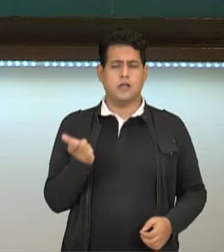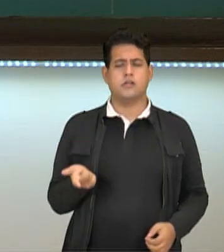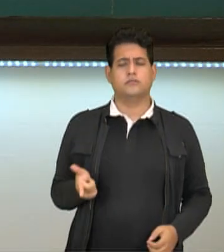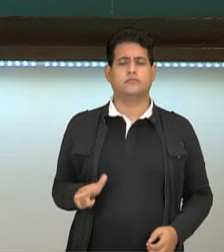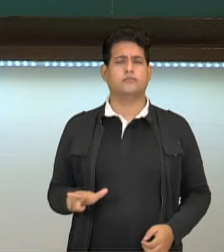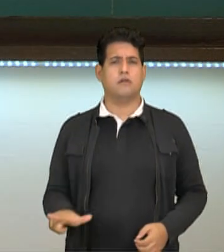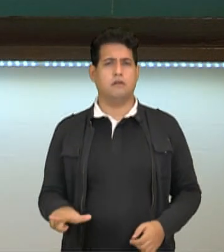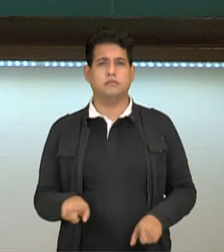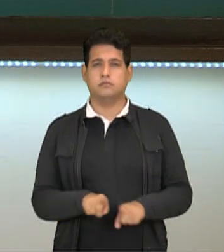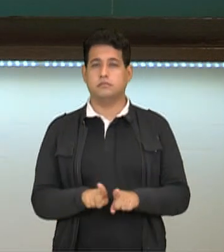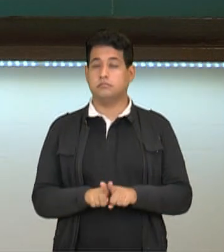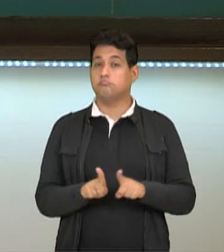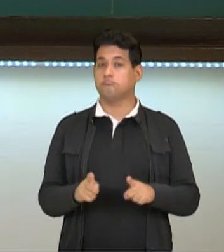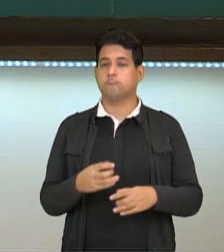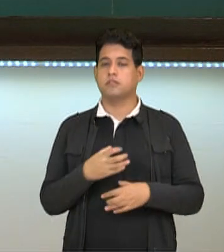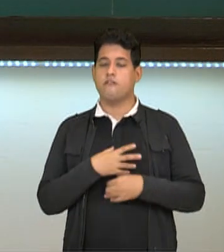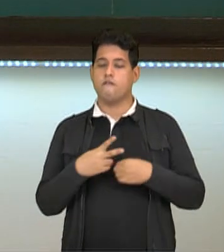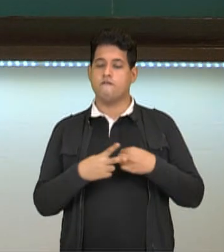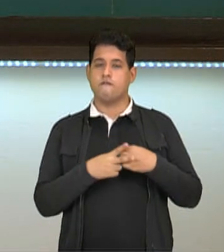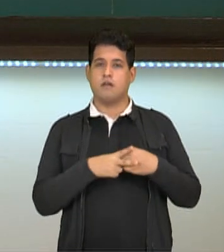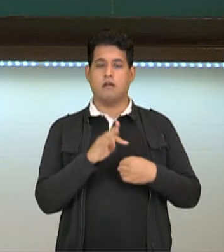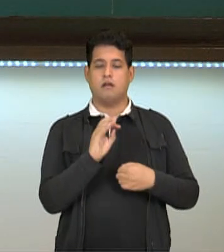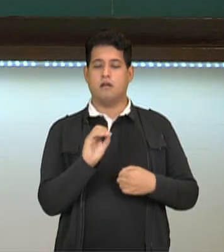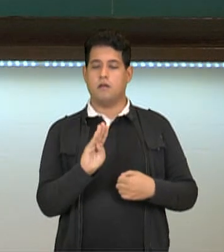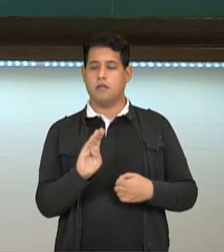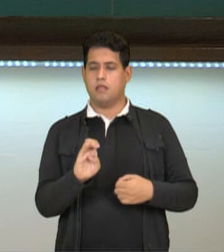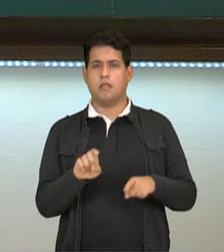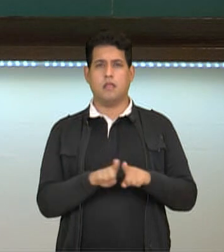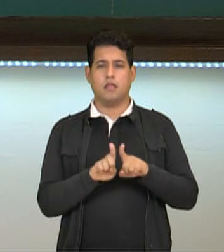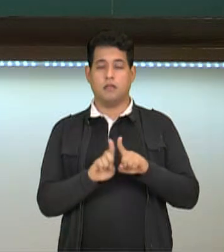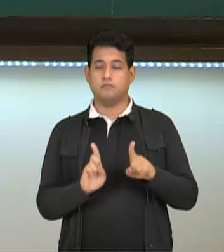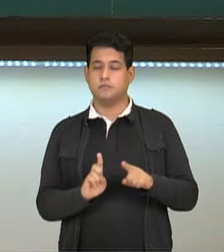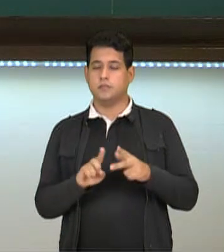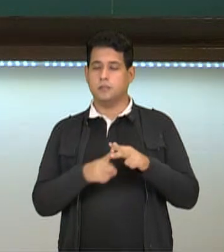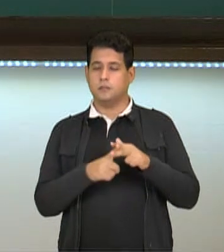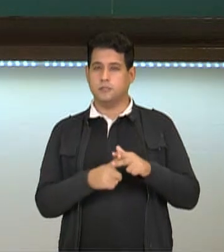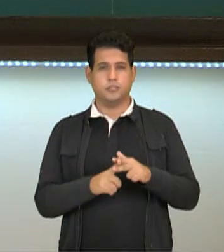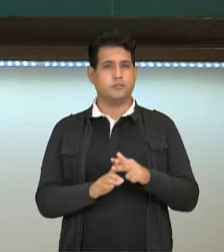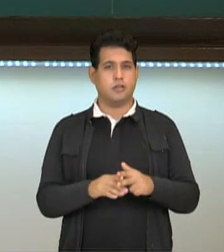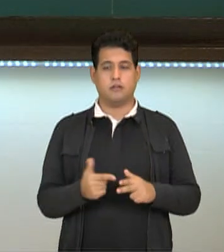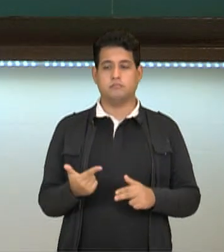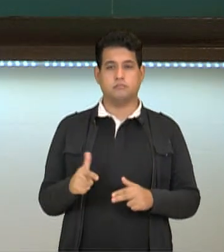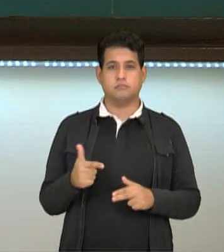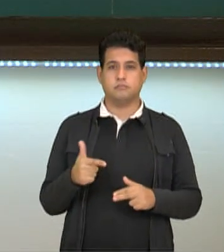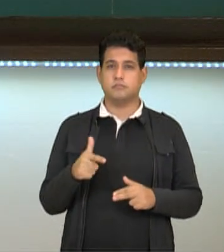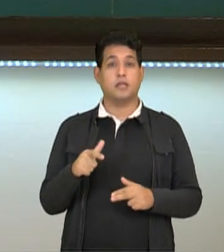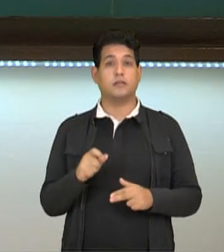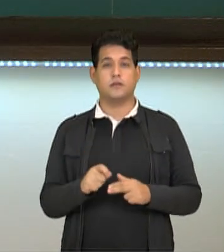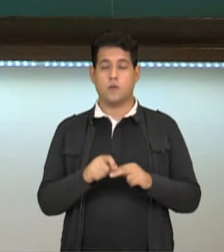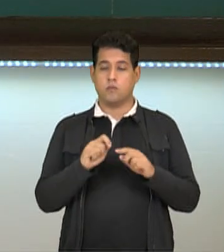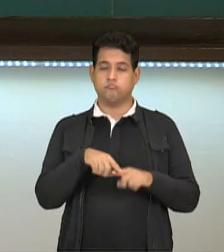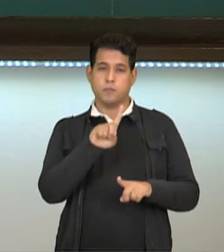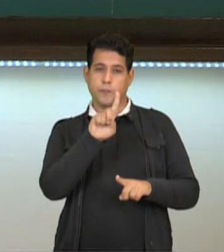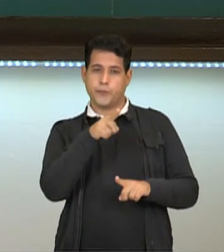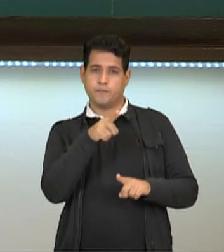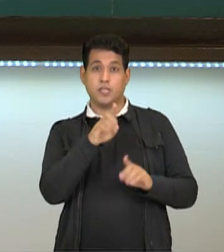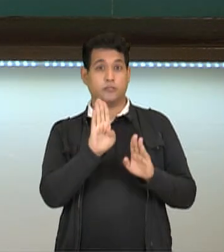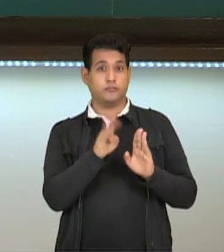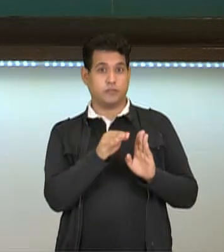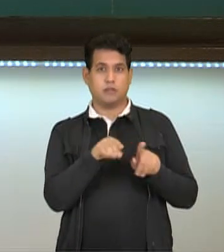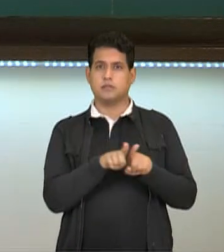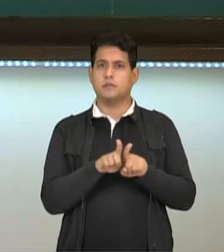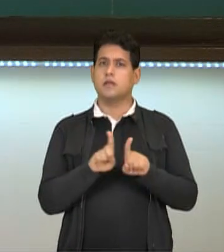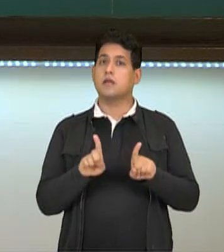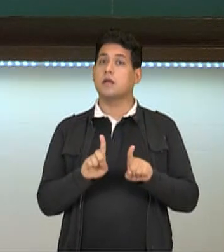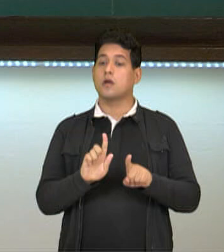repetir a forma do verbo to be, que é o nosso verbo auxiliar, já sem o apóstrofo, para tirar a abreviação, e